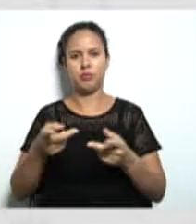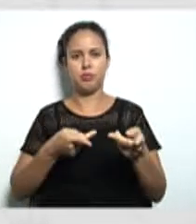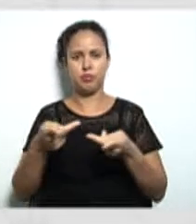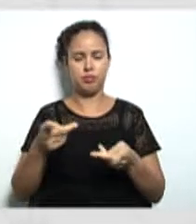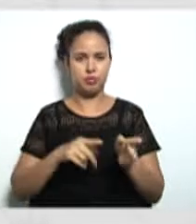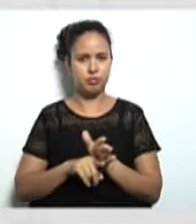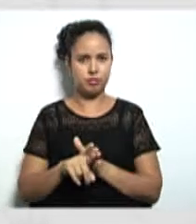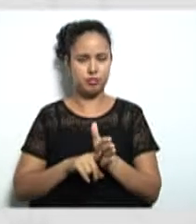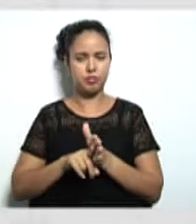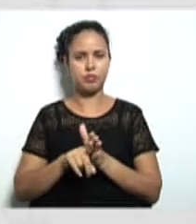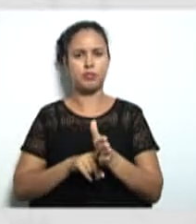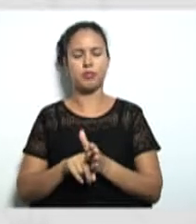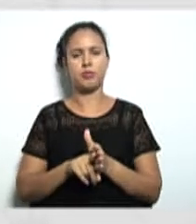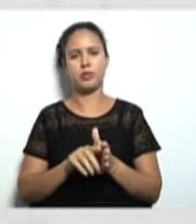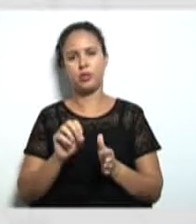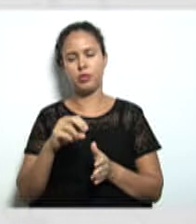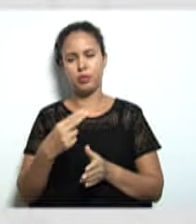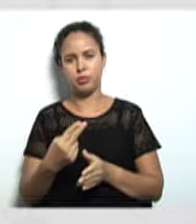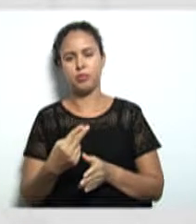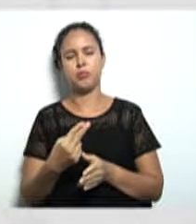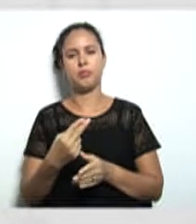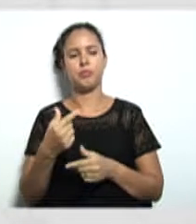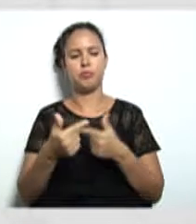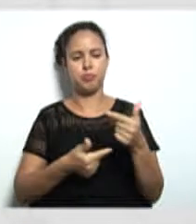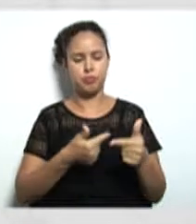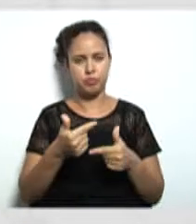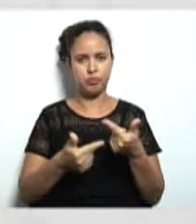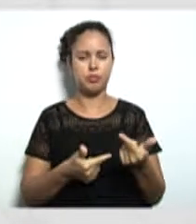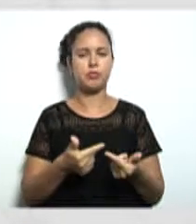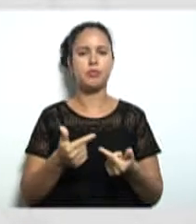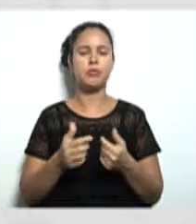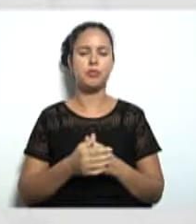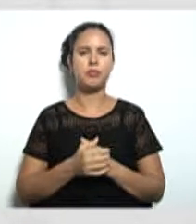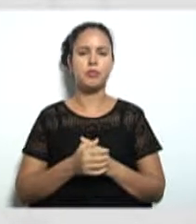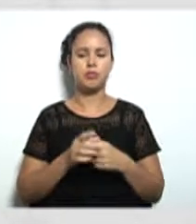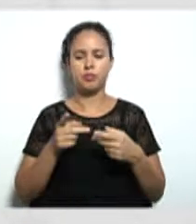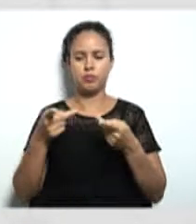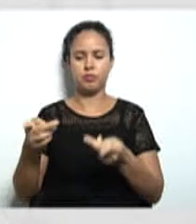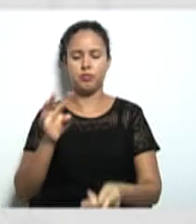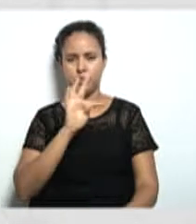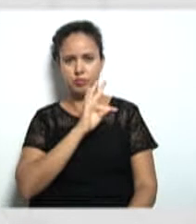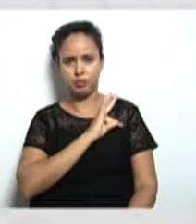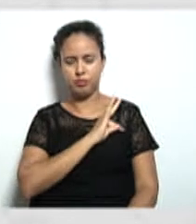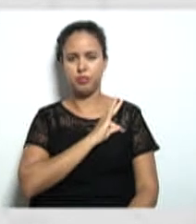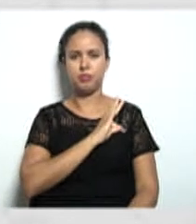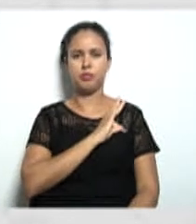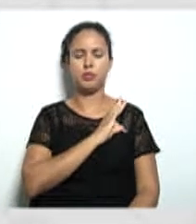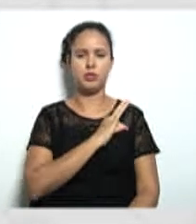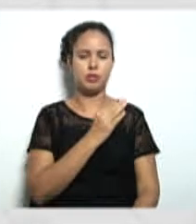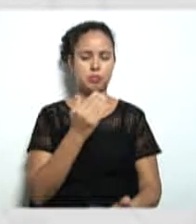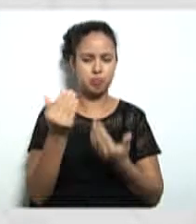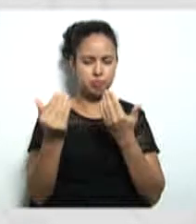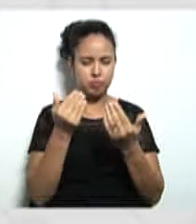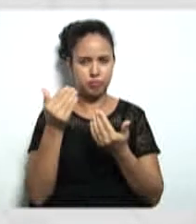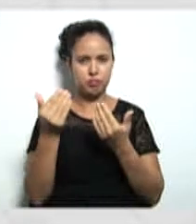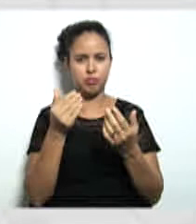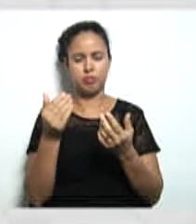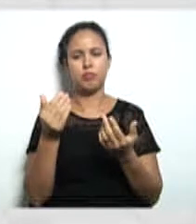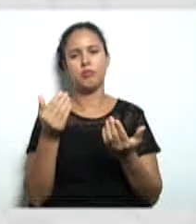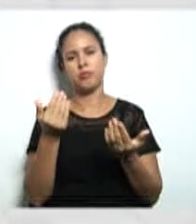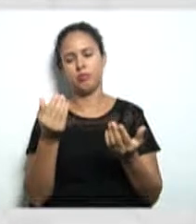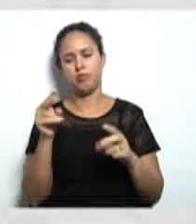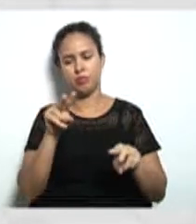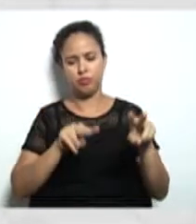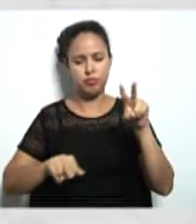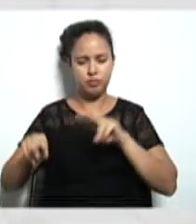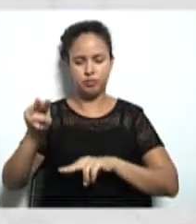de pesquisa ou intervenção, visitas técnicas, simulações, observações e outras.